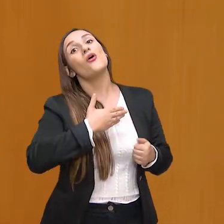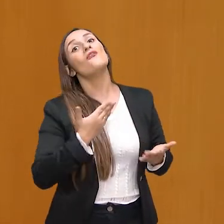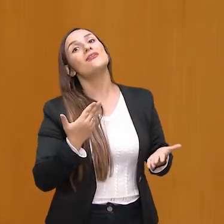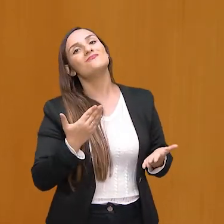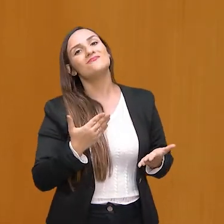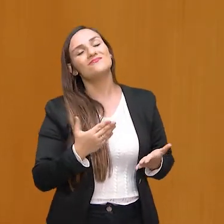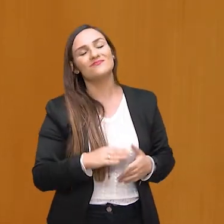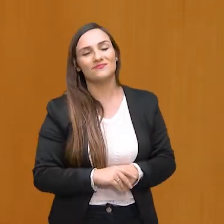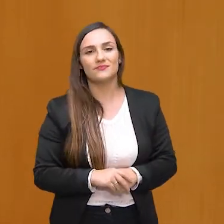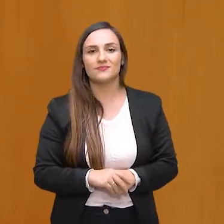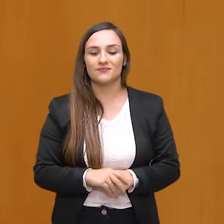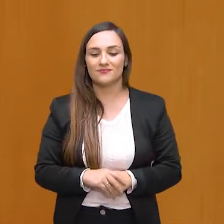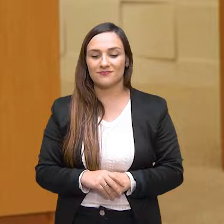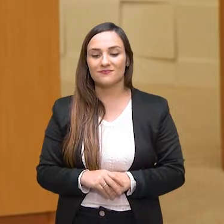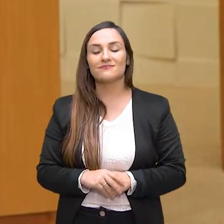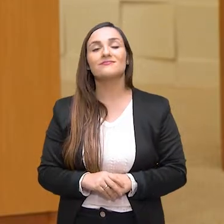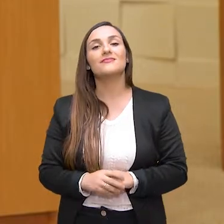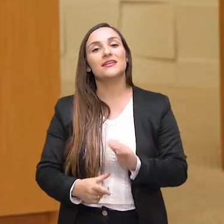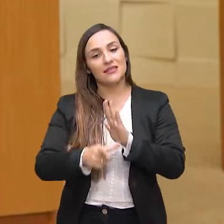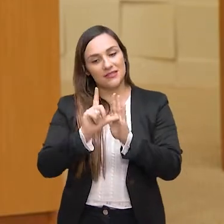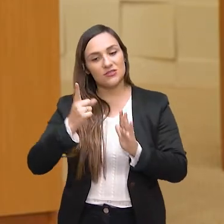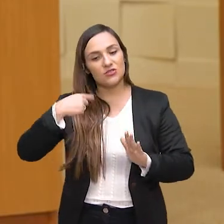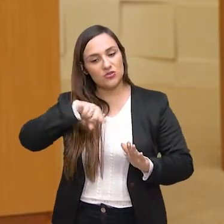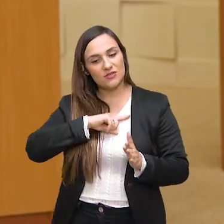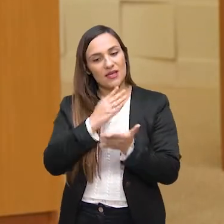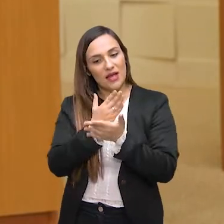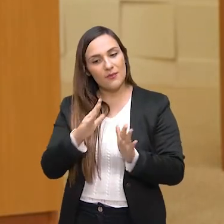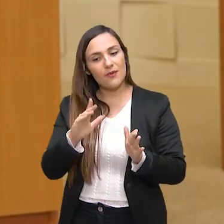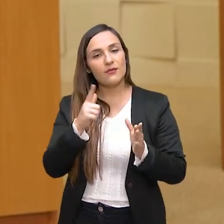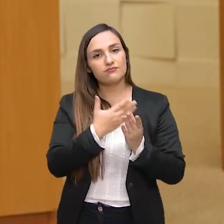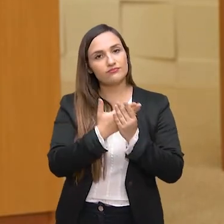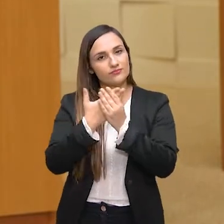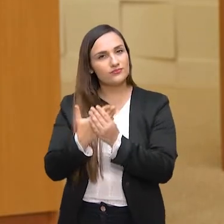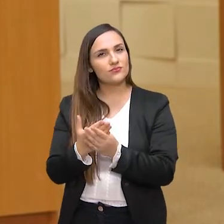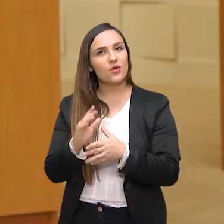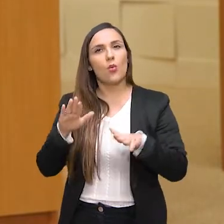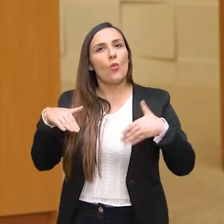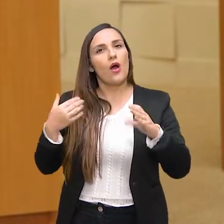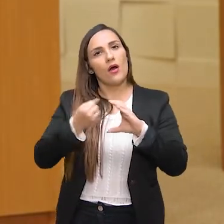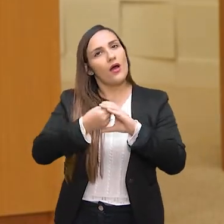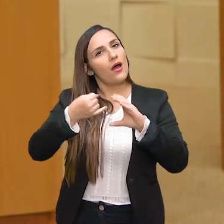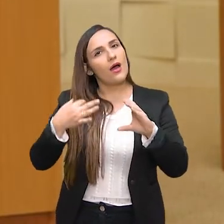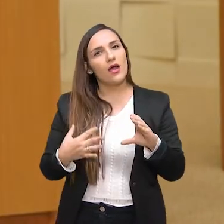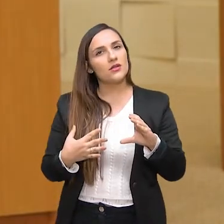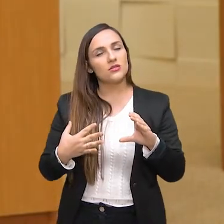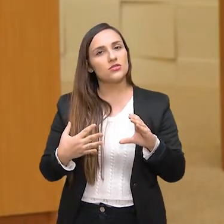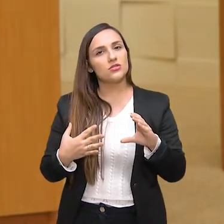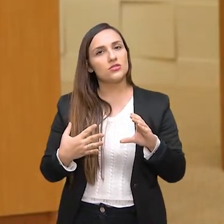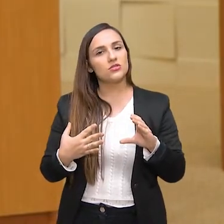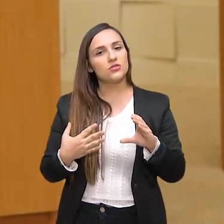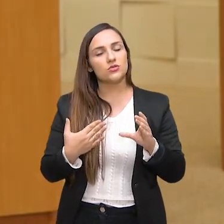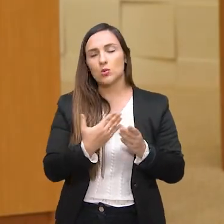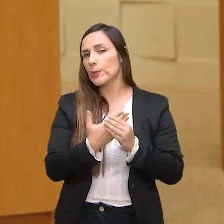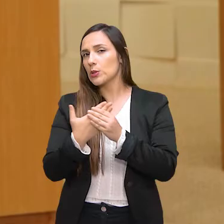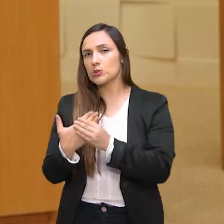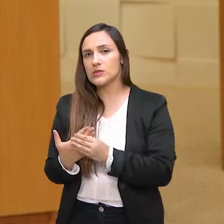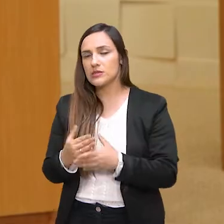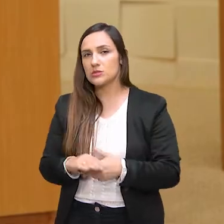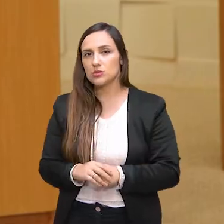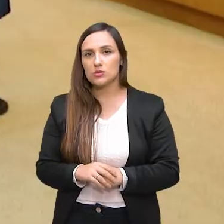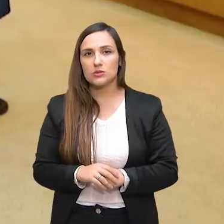né? E antes da gente finalizar esse bloco, quais são as características do